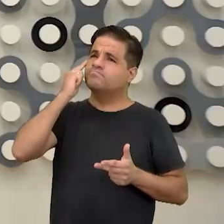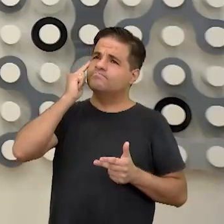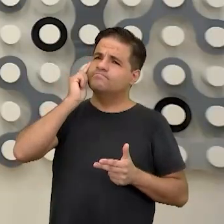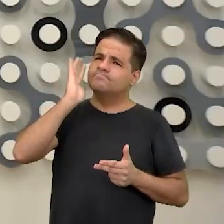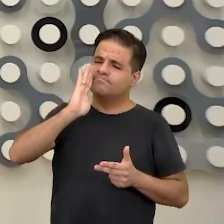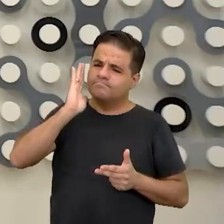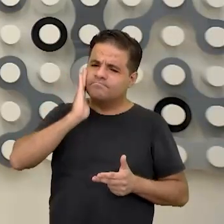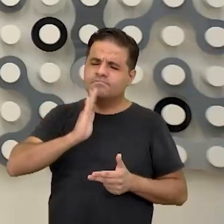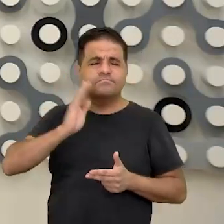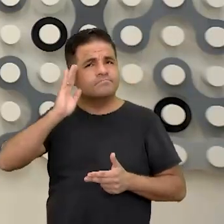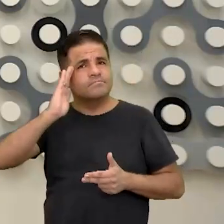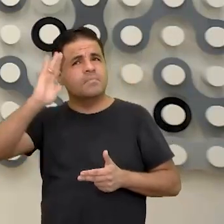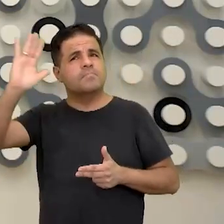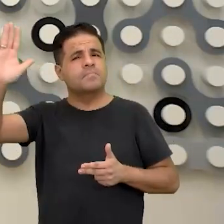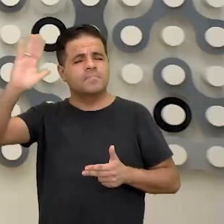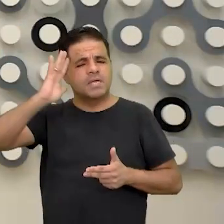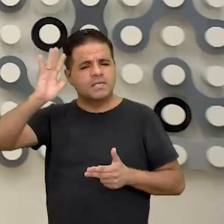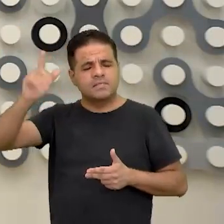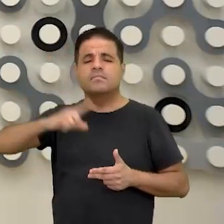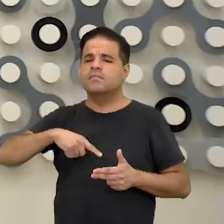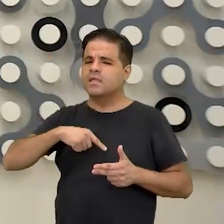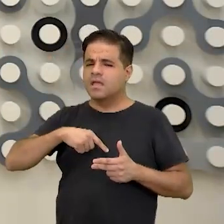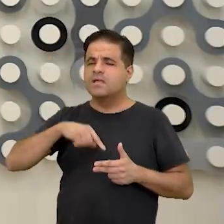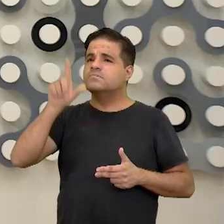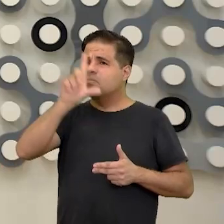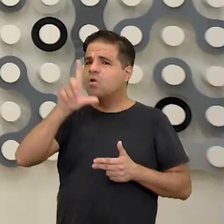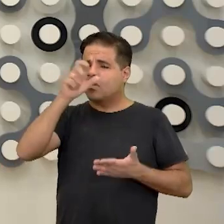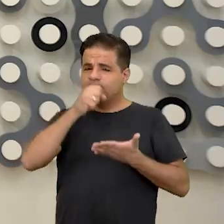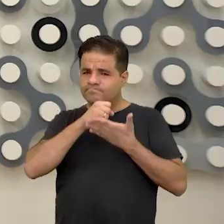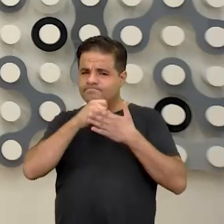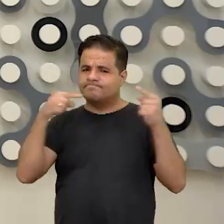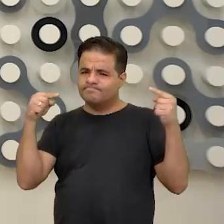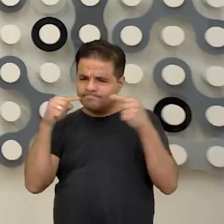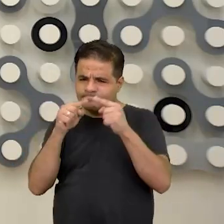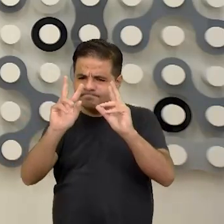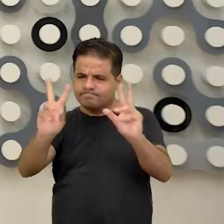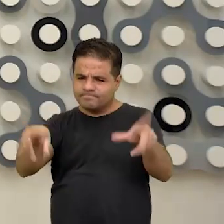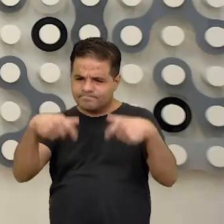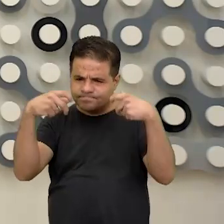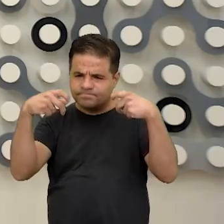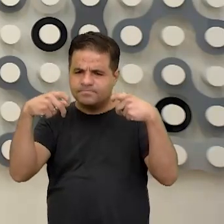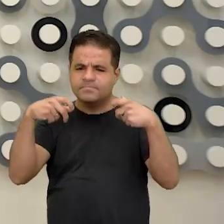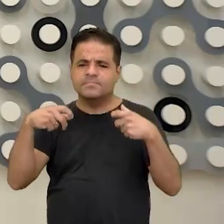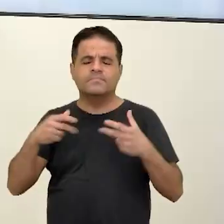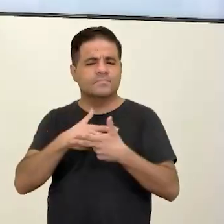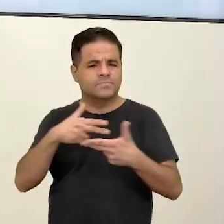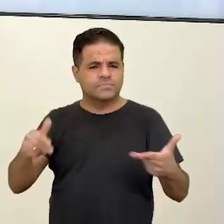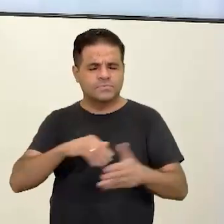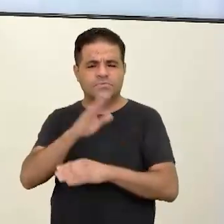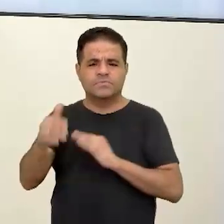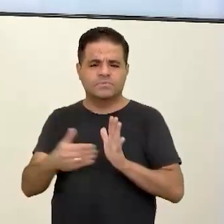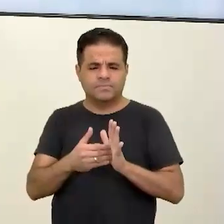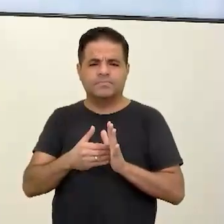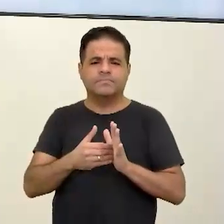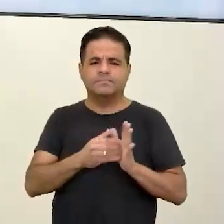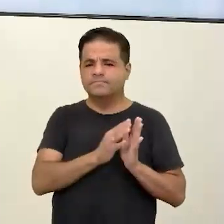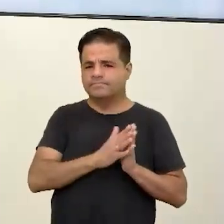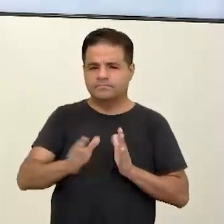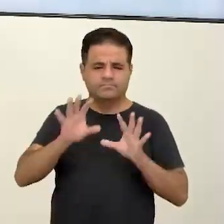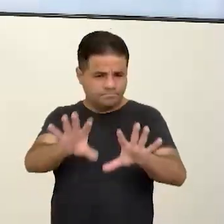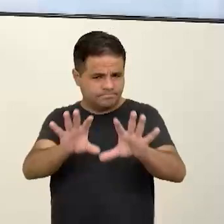que não é assim por acaso. Existe sim uma certa lógica que faz a gente consumir essas coisas todas. E essa aula é para fazer